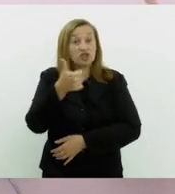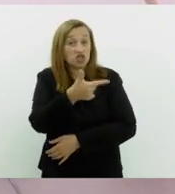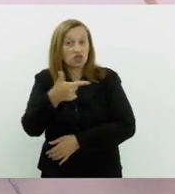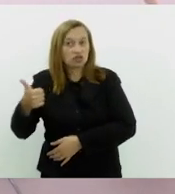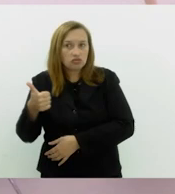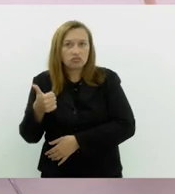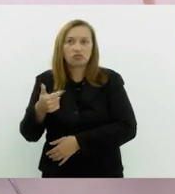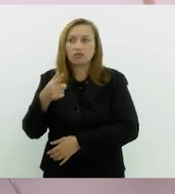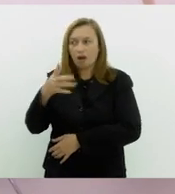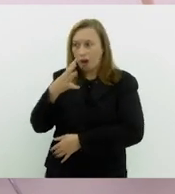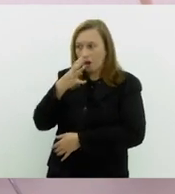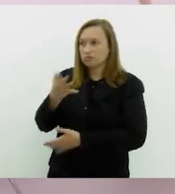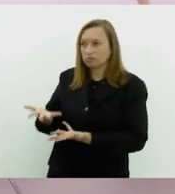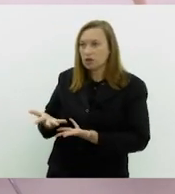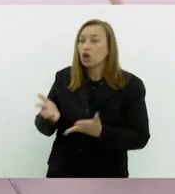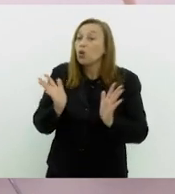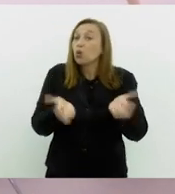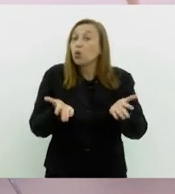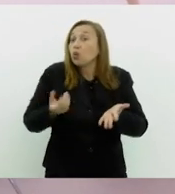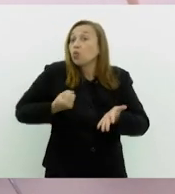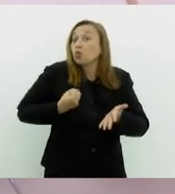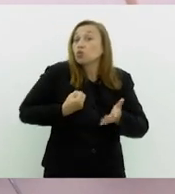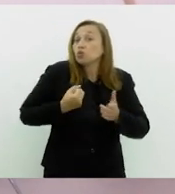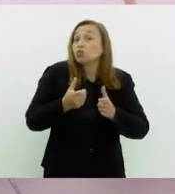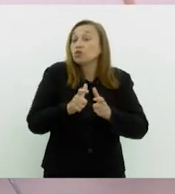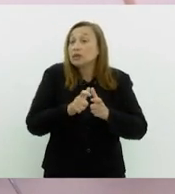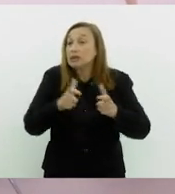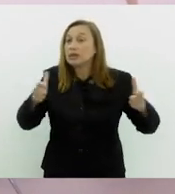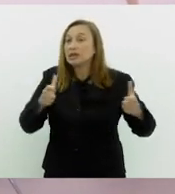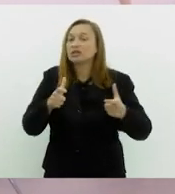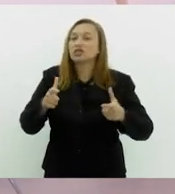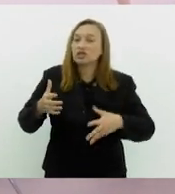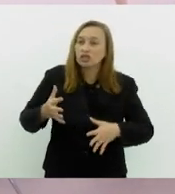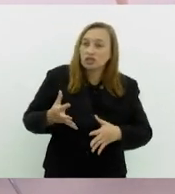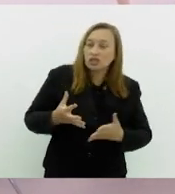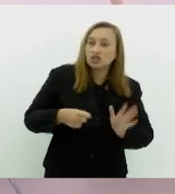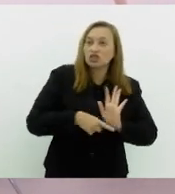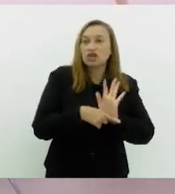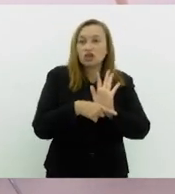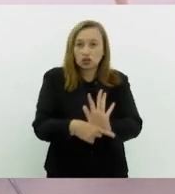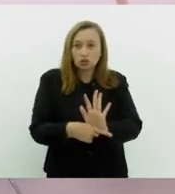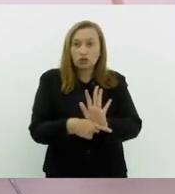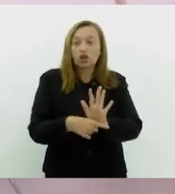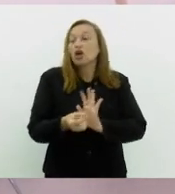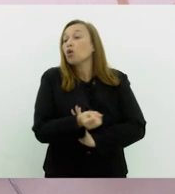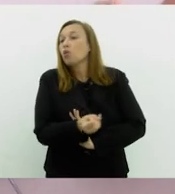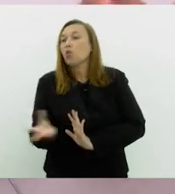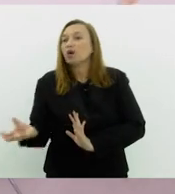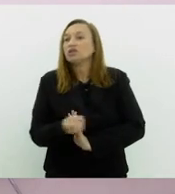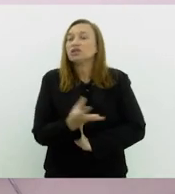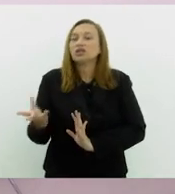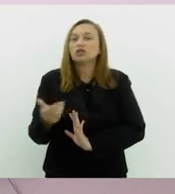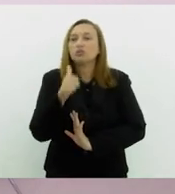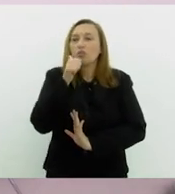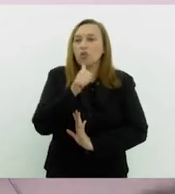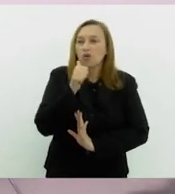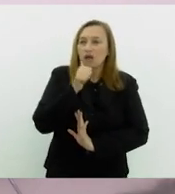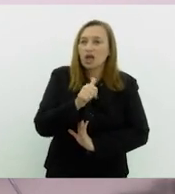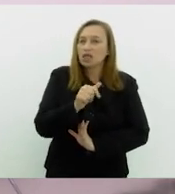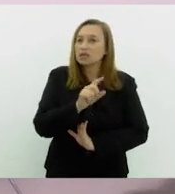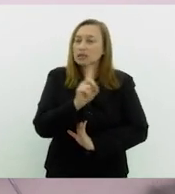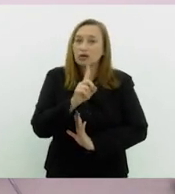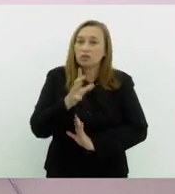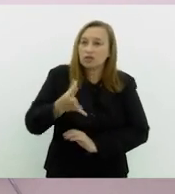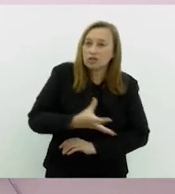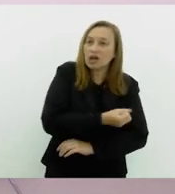2021. Né? E hoje a gente tem o maior índice de resgate nesse campo. Então, você imagina quantas mulheres, né, não foram resgatadas